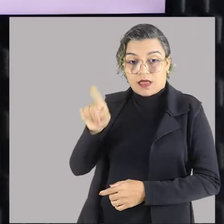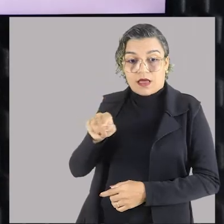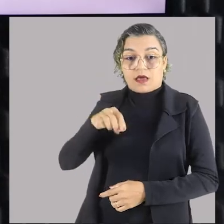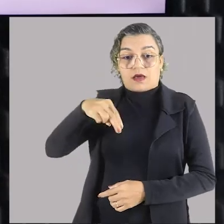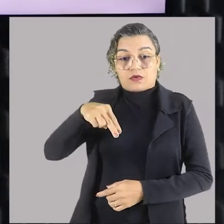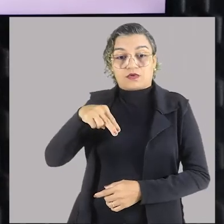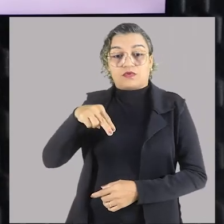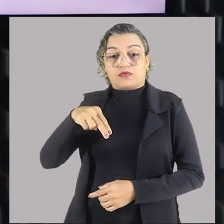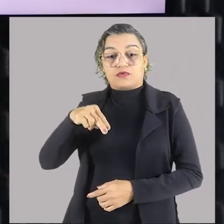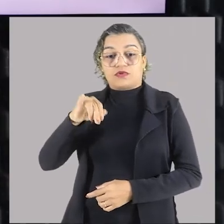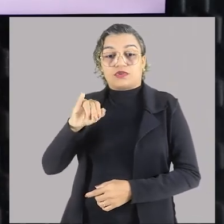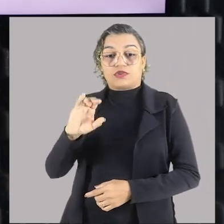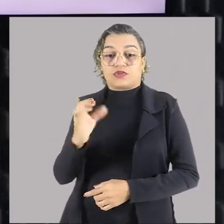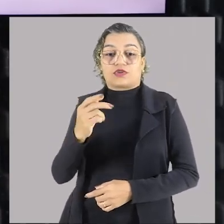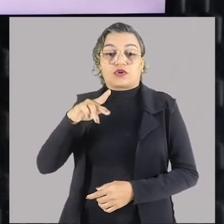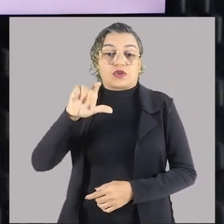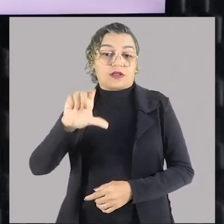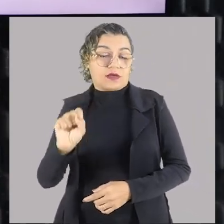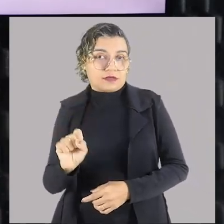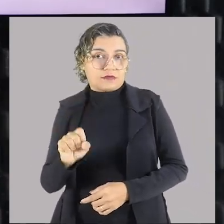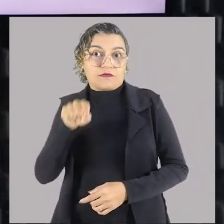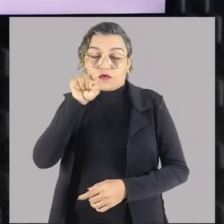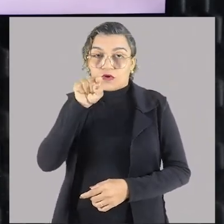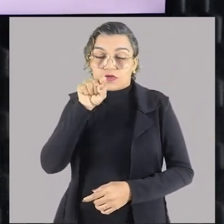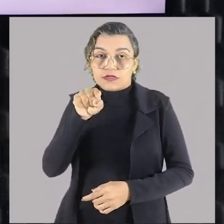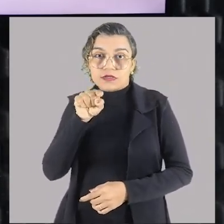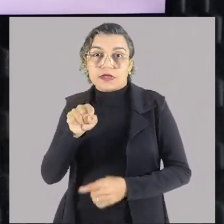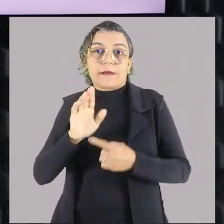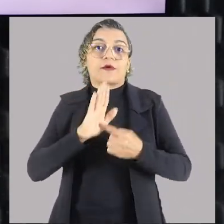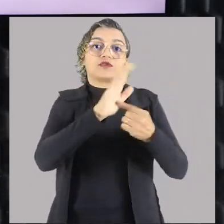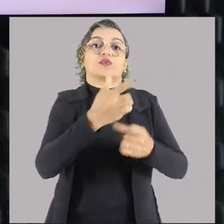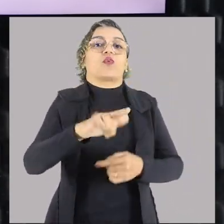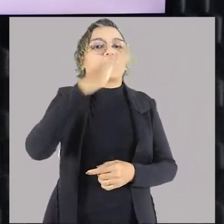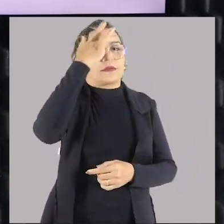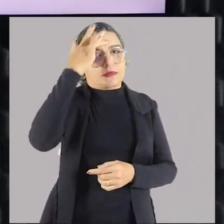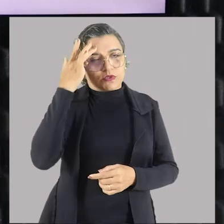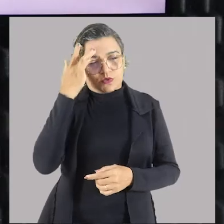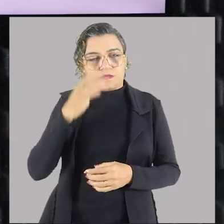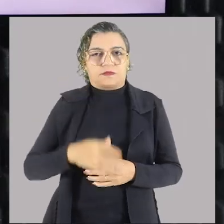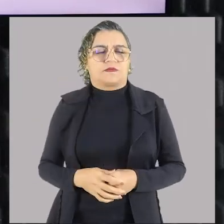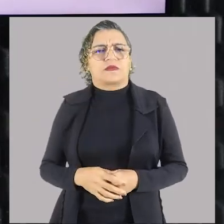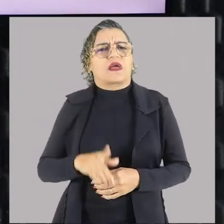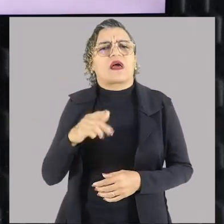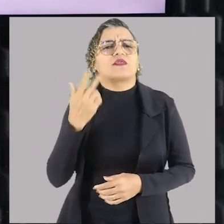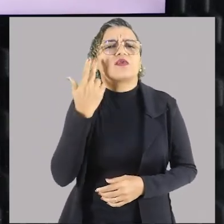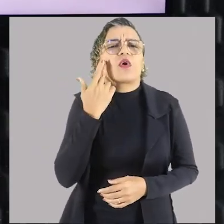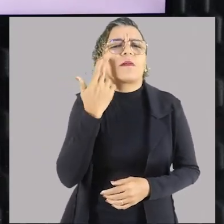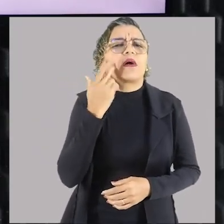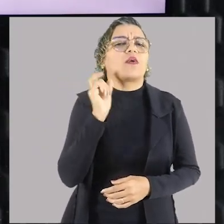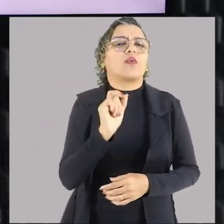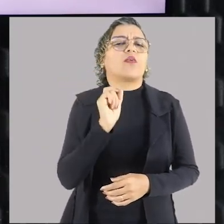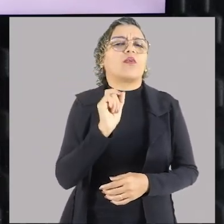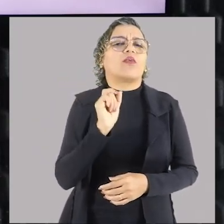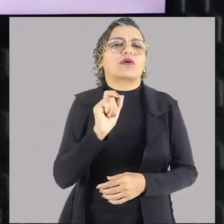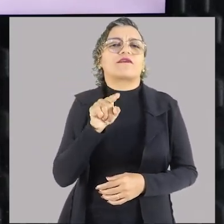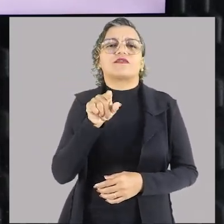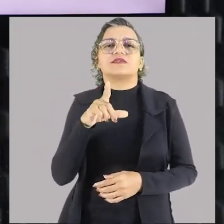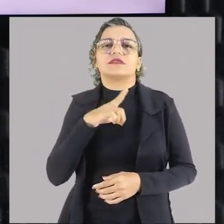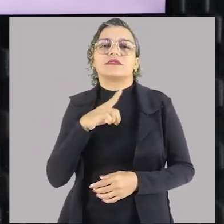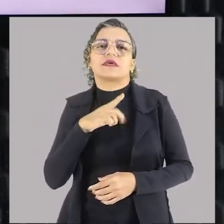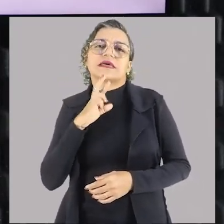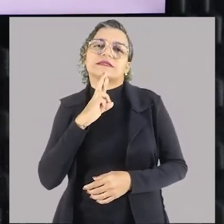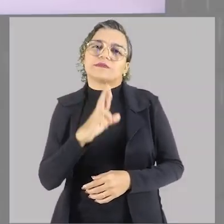Então, é você fazendo a apresentação de um outro indivíduo. O que é comum você ouvir de resposta?